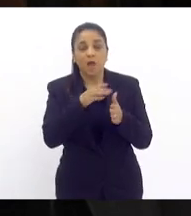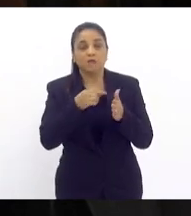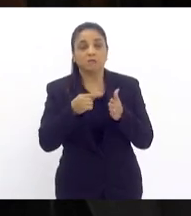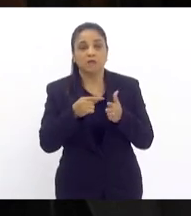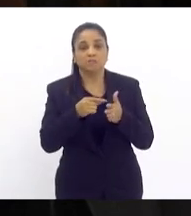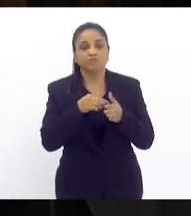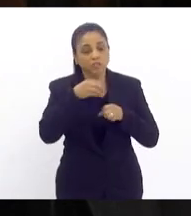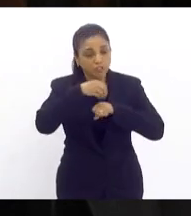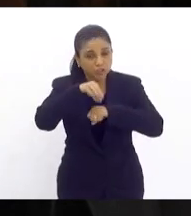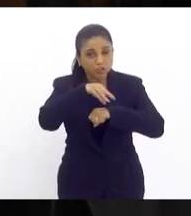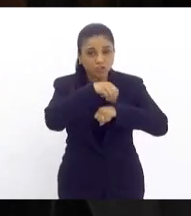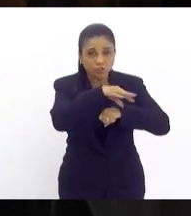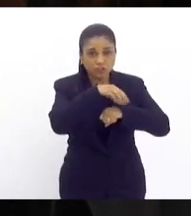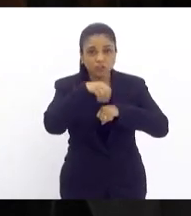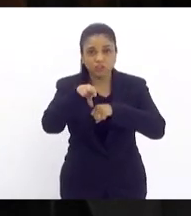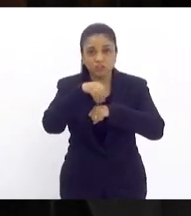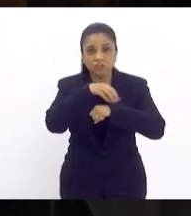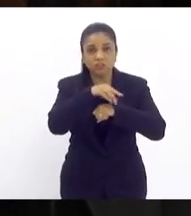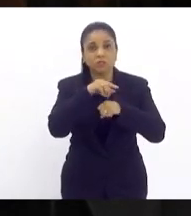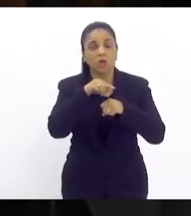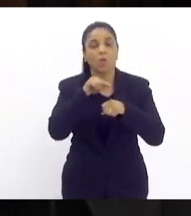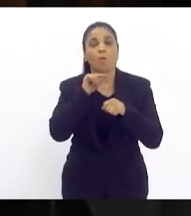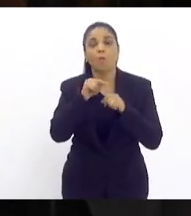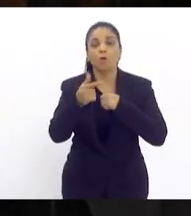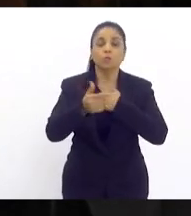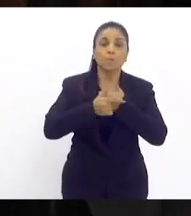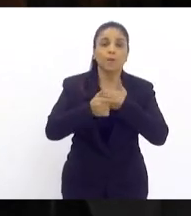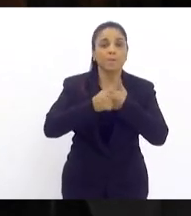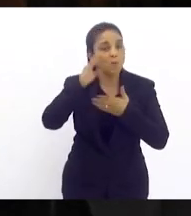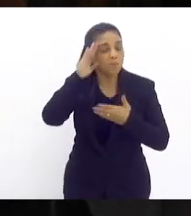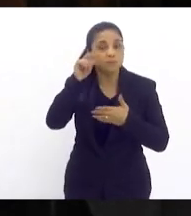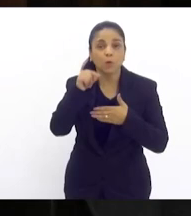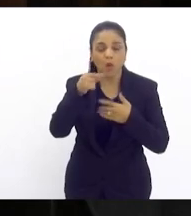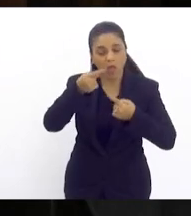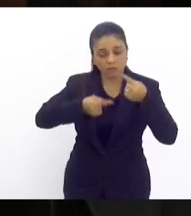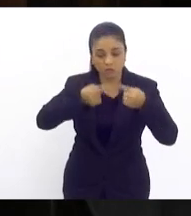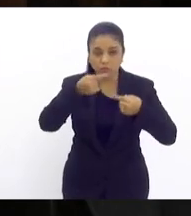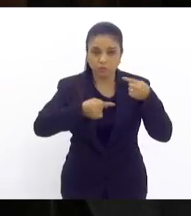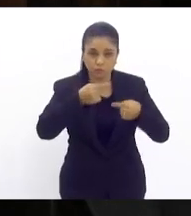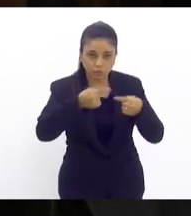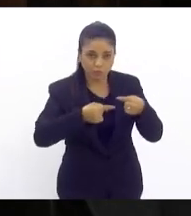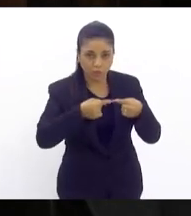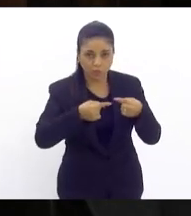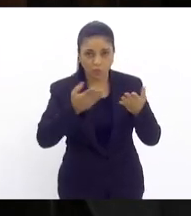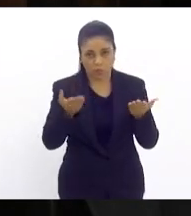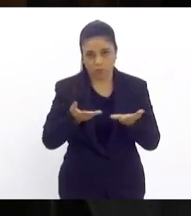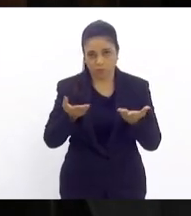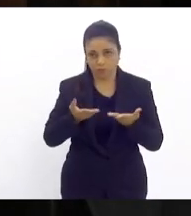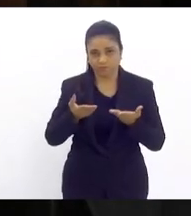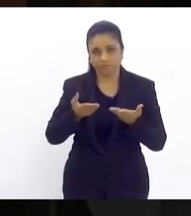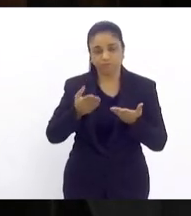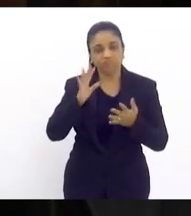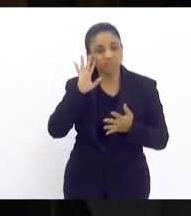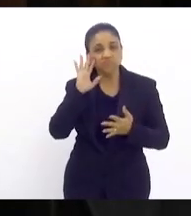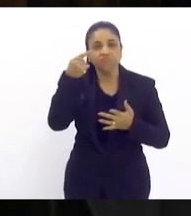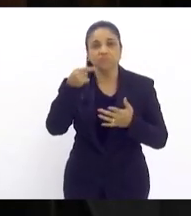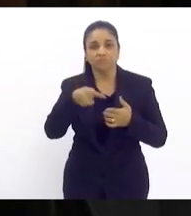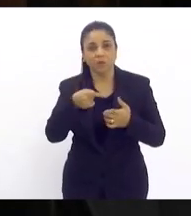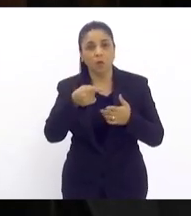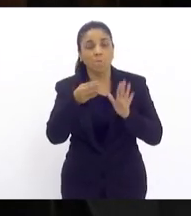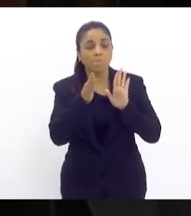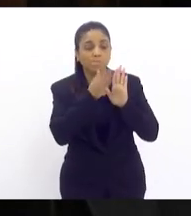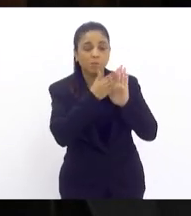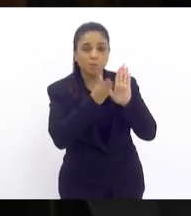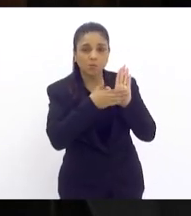a indicação já se mostra para um papel fundamental que ele trazer essa discussão Então eu não sei se essa é a solução Mas de repente procura